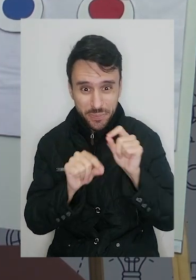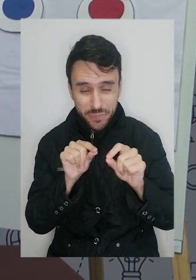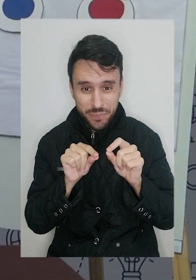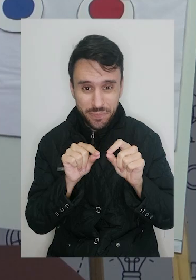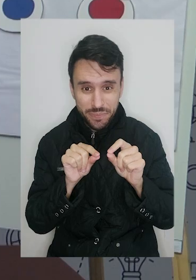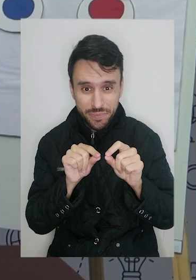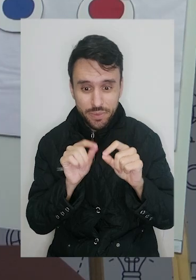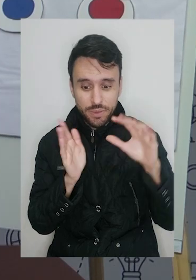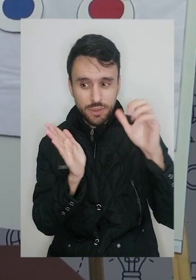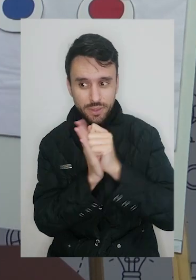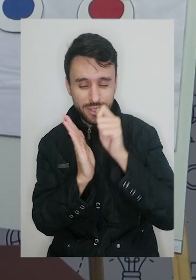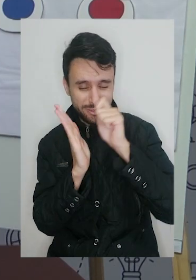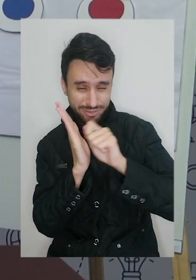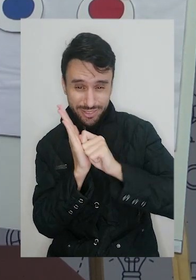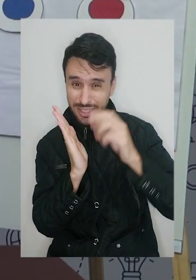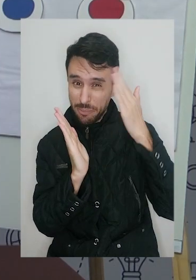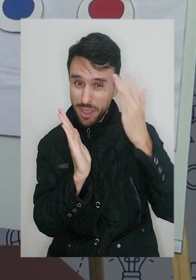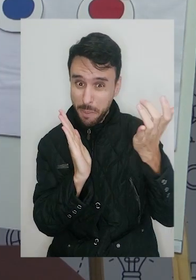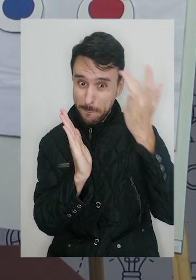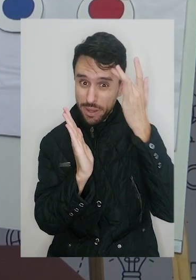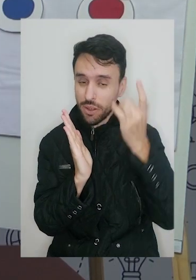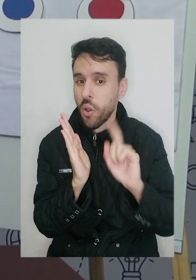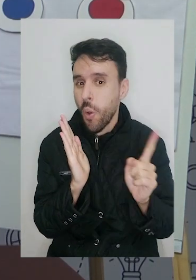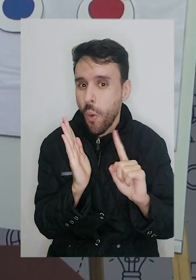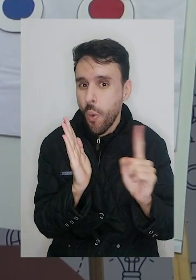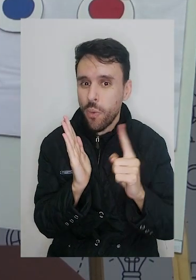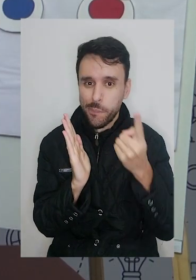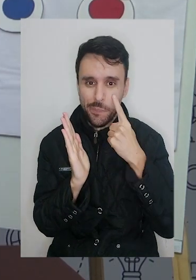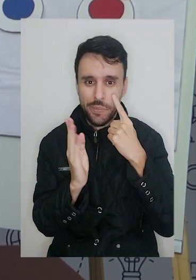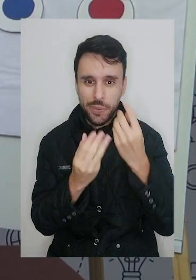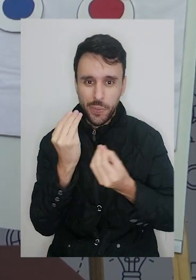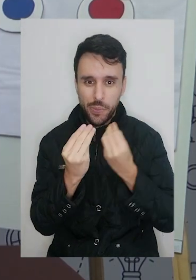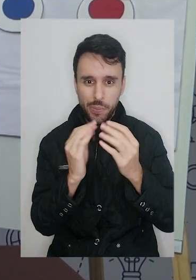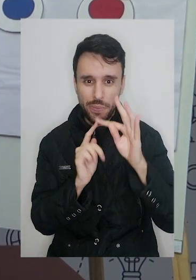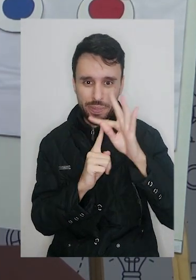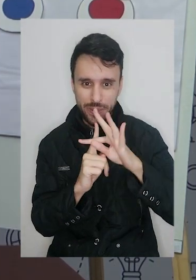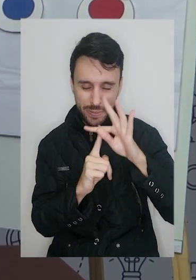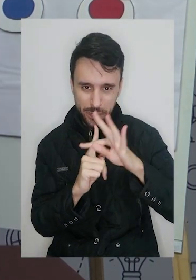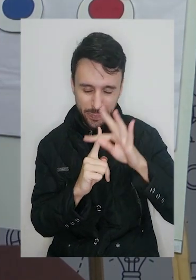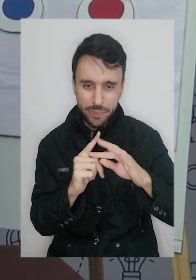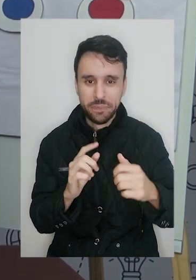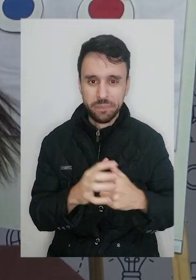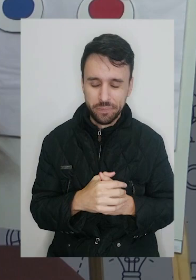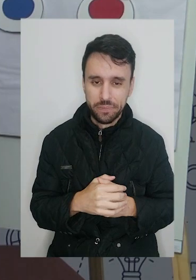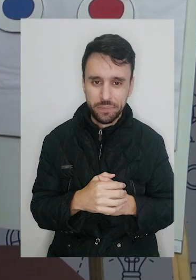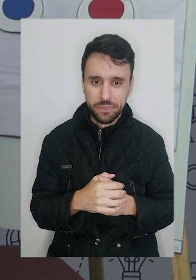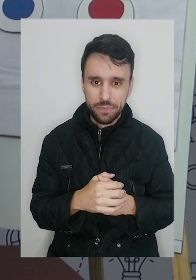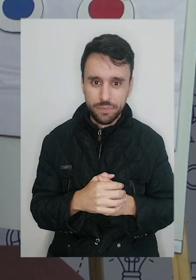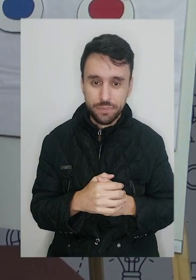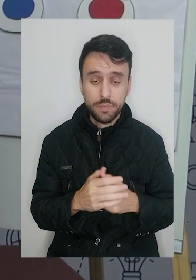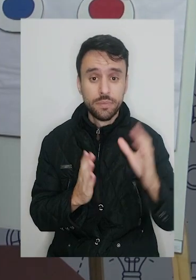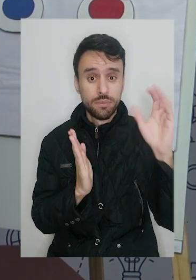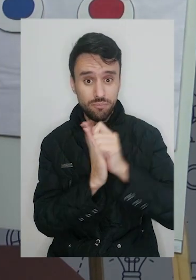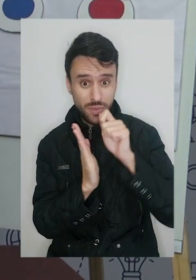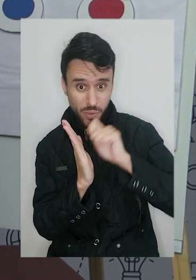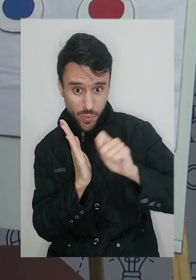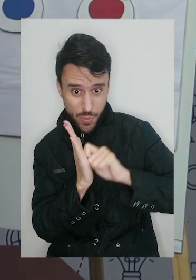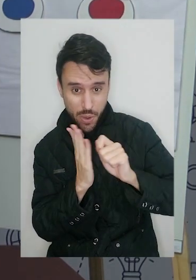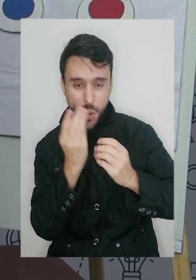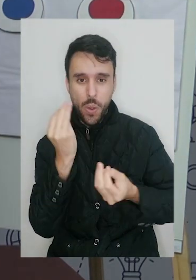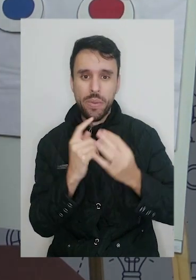para o nosso registro, para ver se vocês gravaram bem essa questão da temperatura. Registre em seu caderno